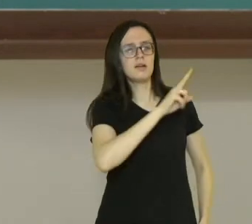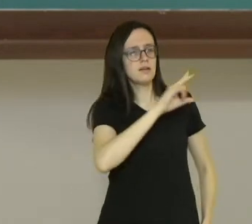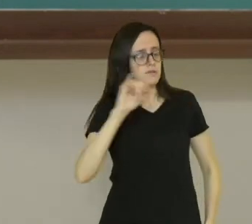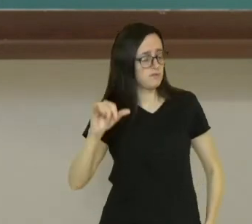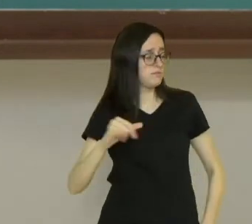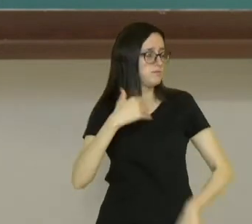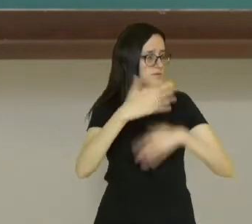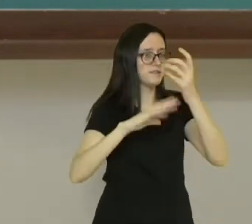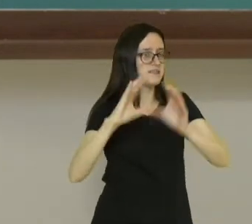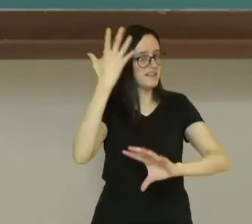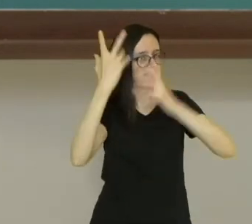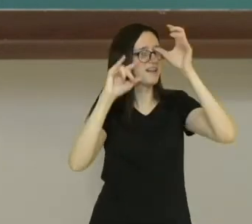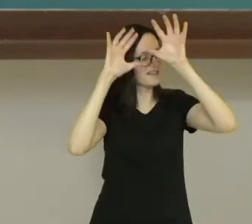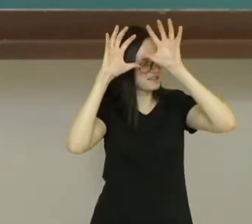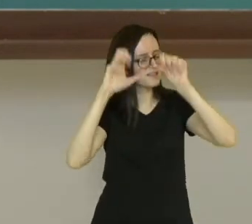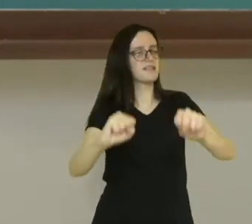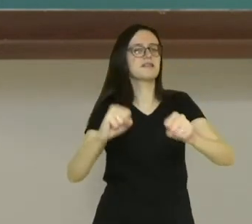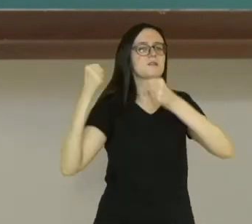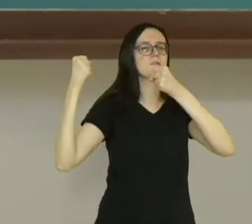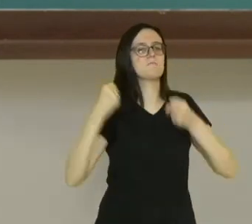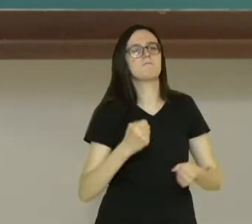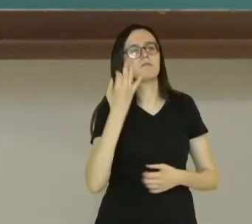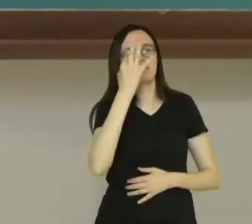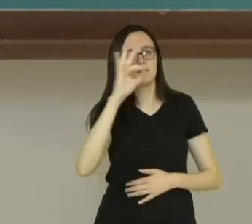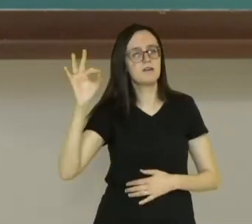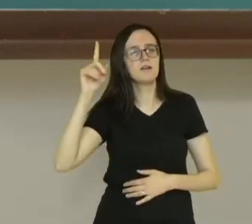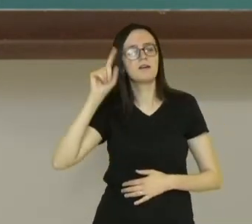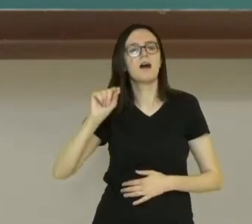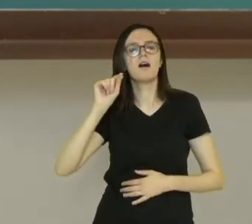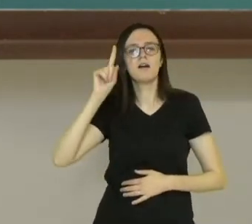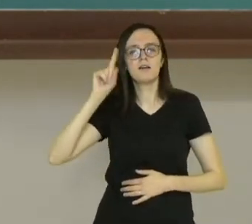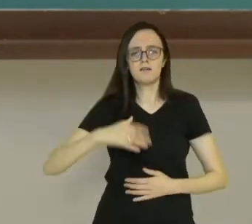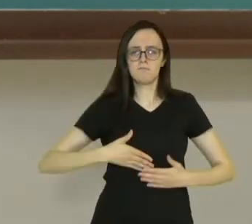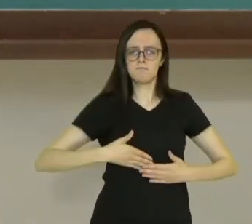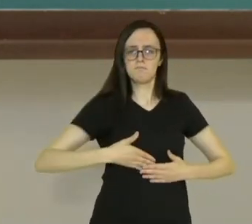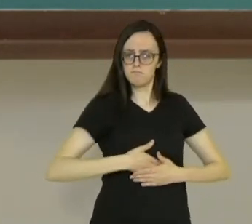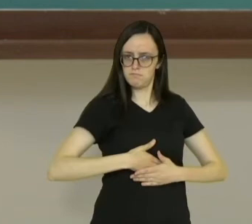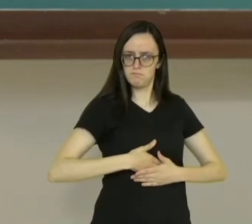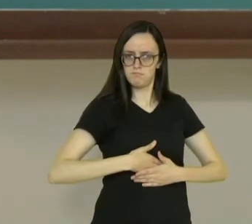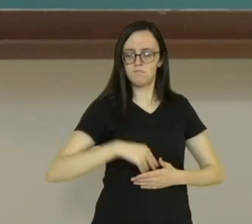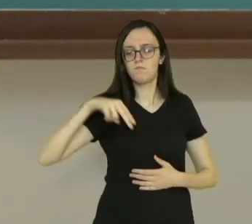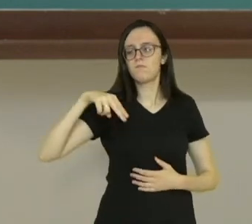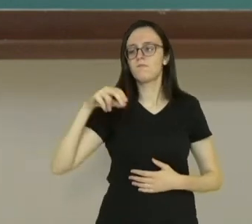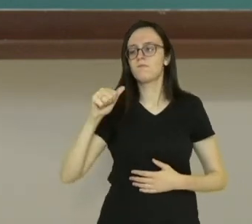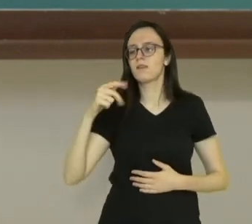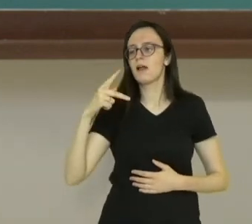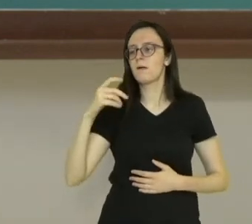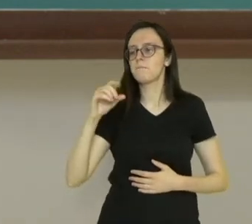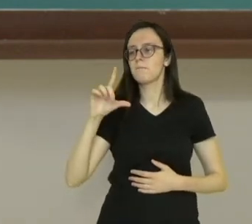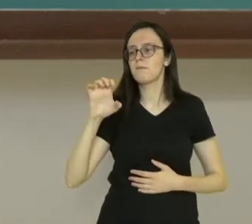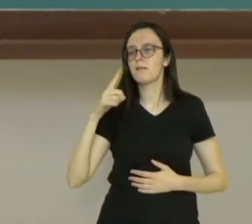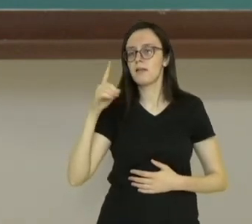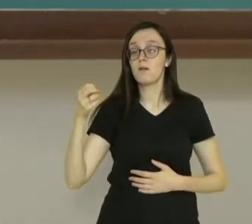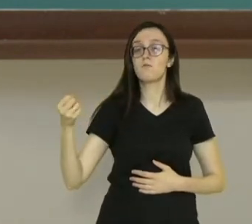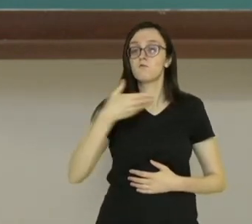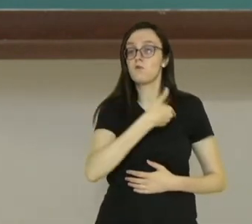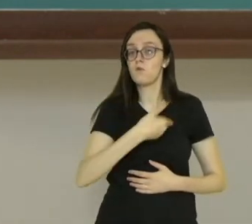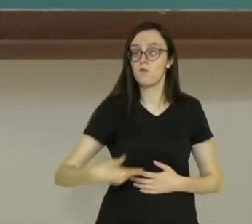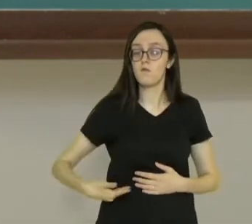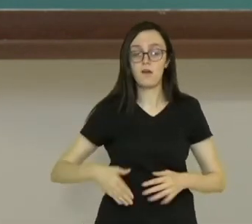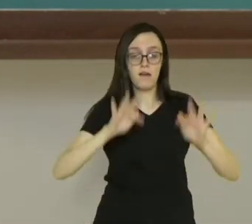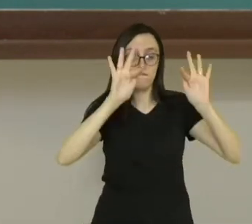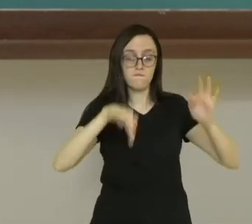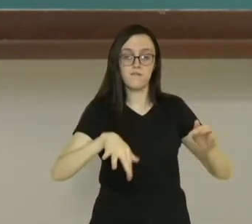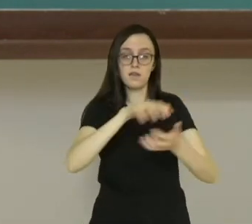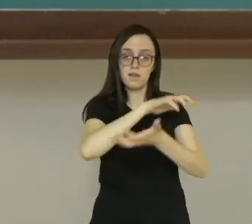manga, vai acabar assumindo o poder da França, Napoleão Bonaparte, e vai instalar um novo governo. A gente tem o fim